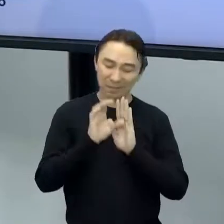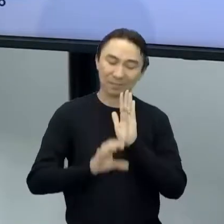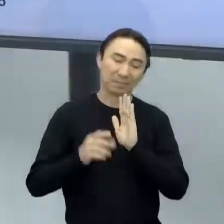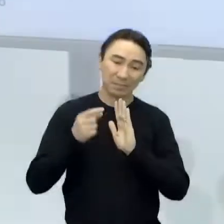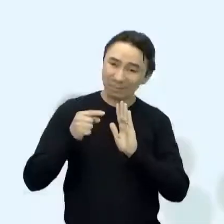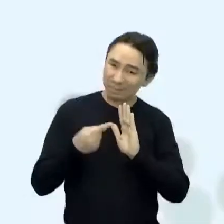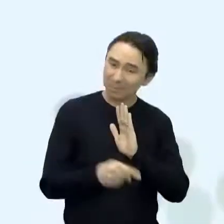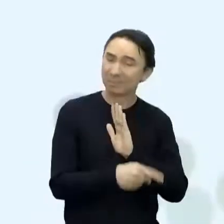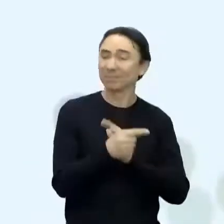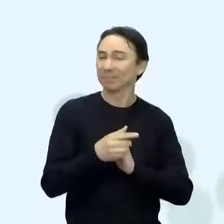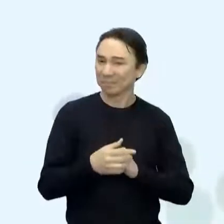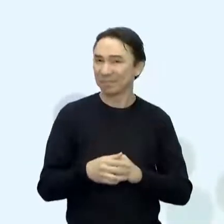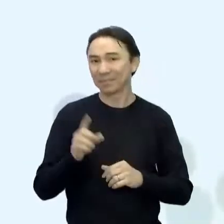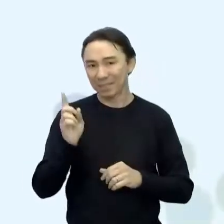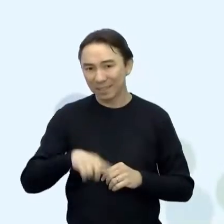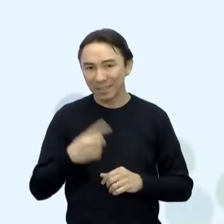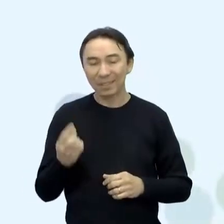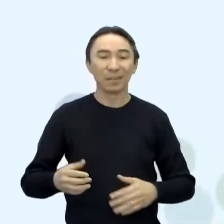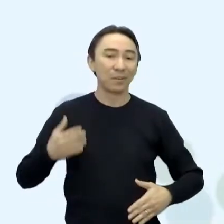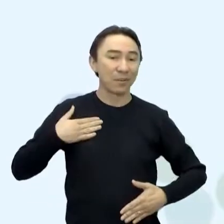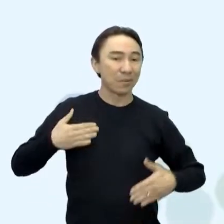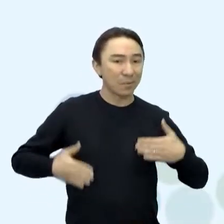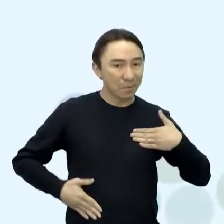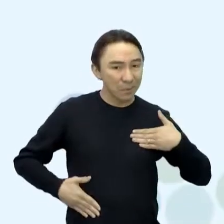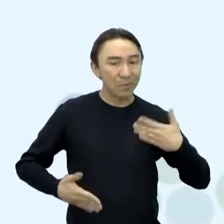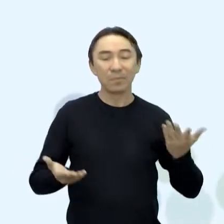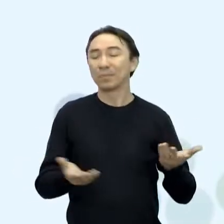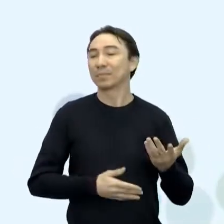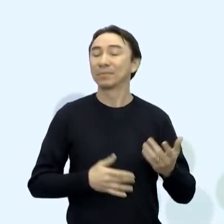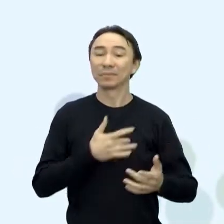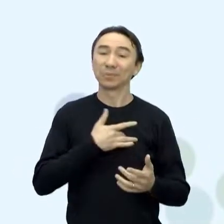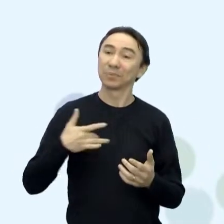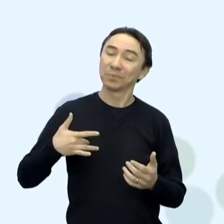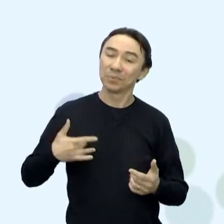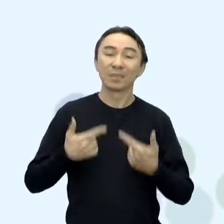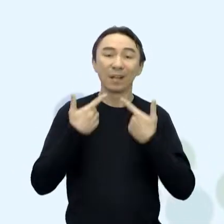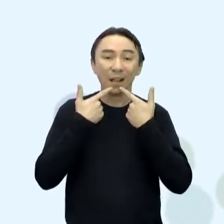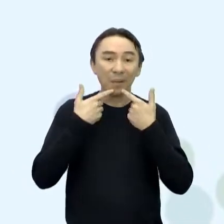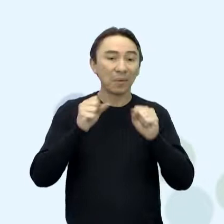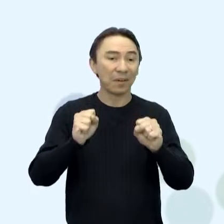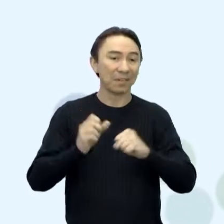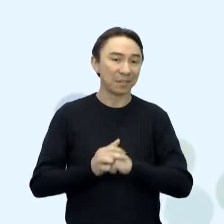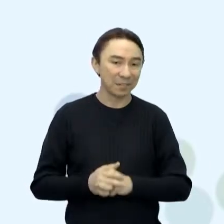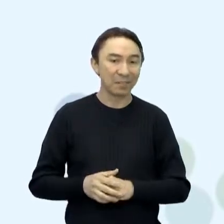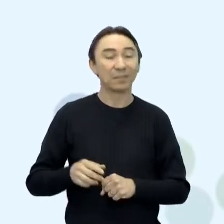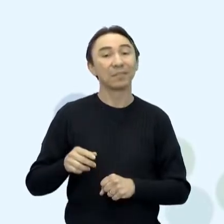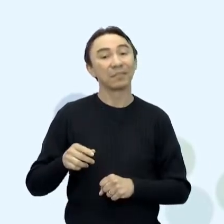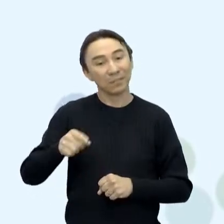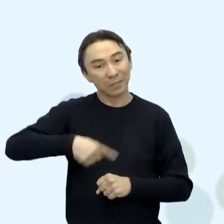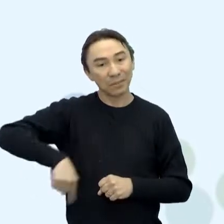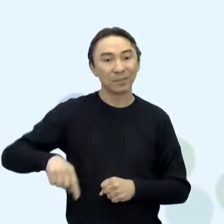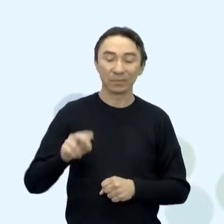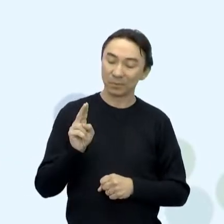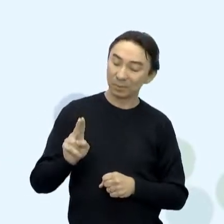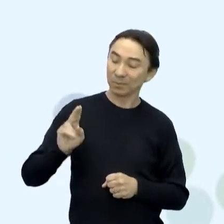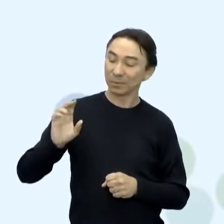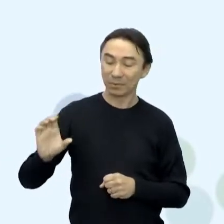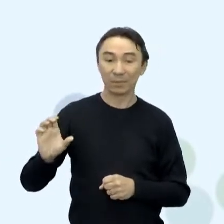é corpo, saúde e linguagens. Estamos na unidade curricular